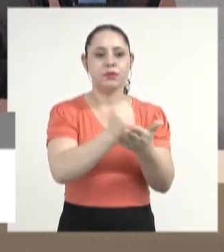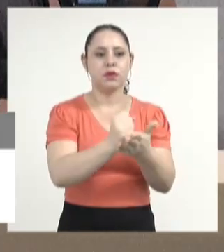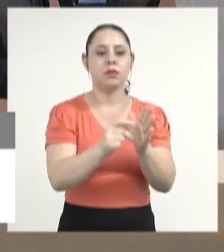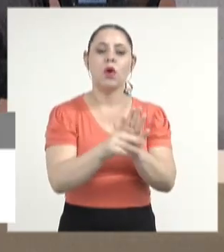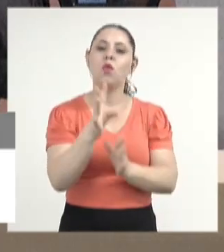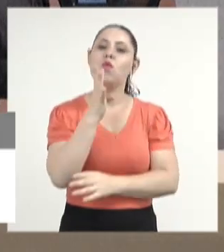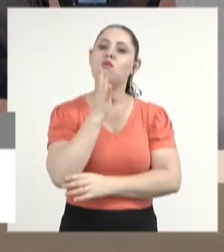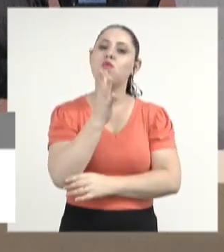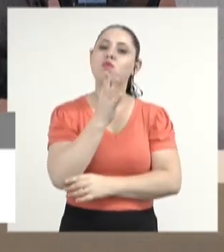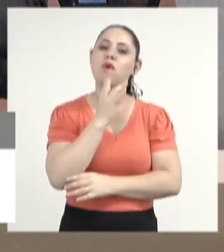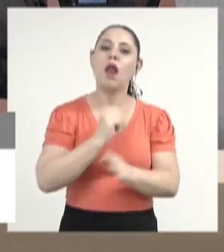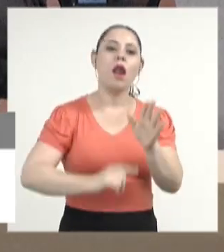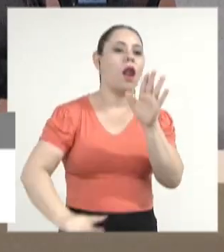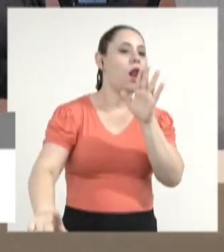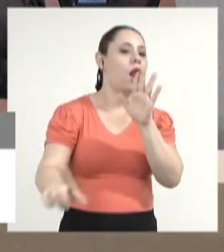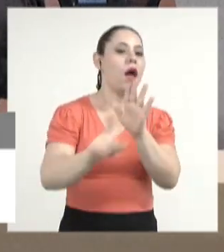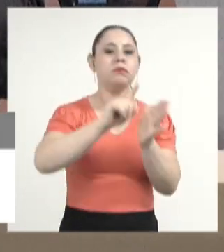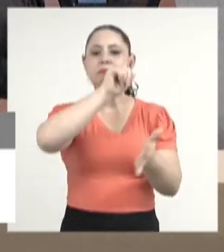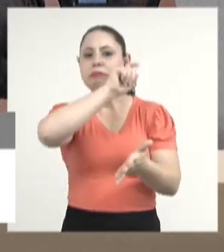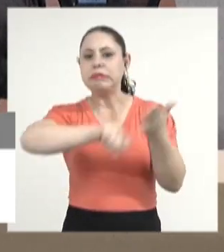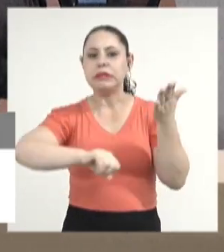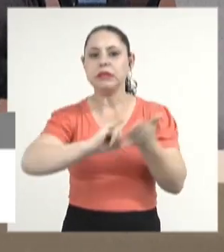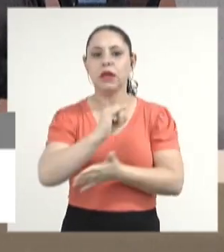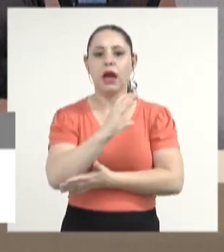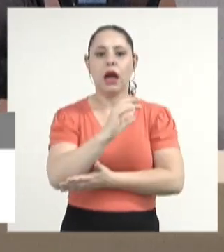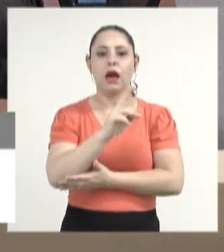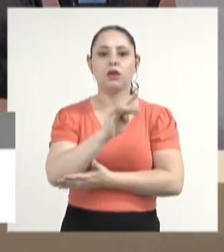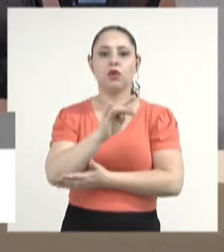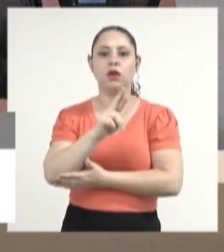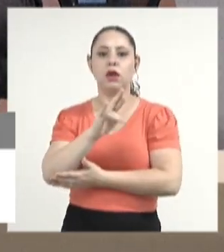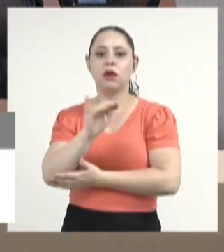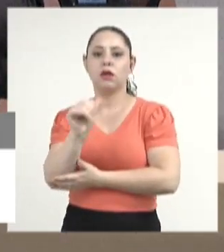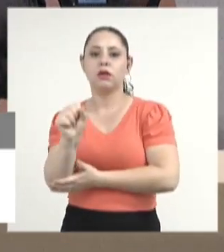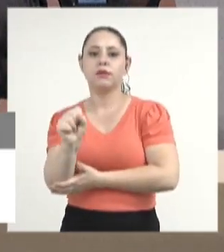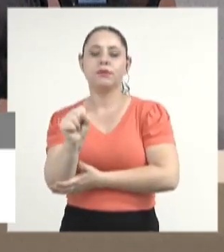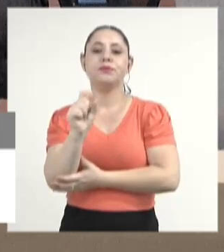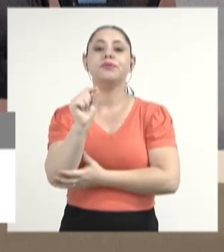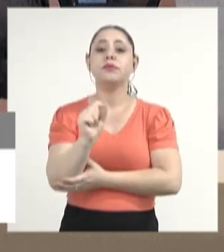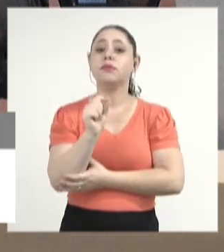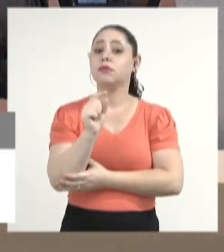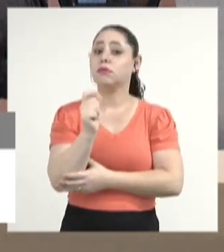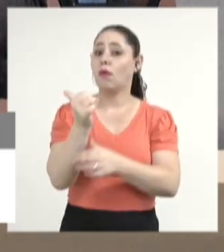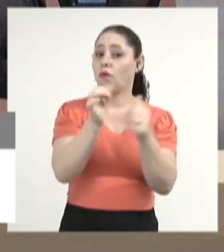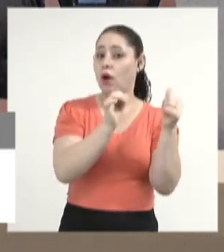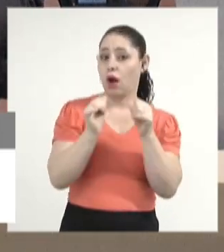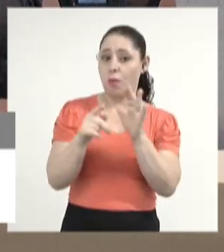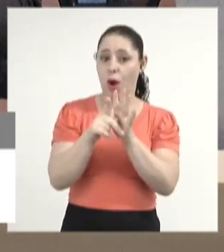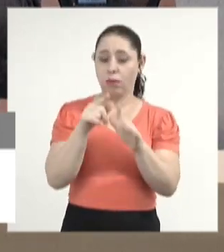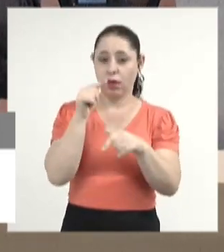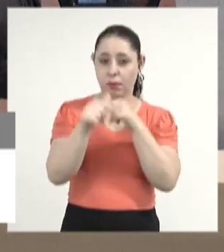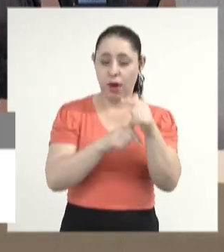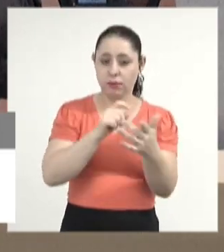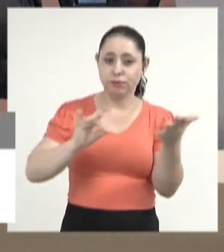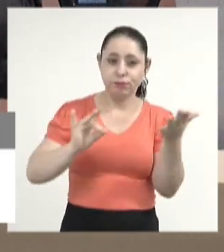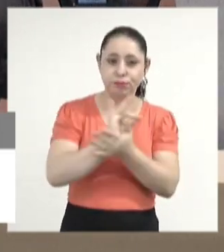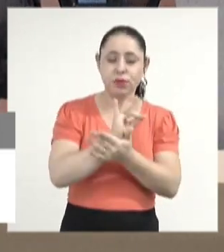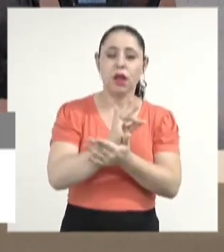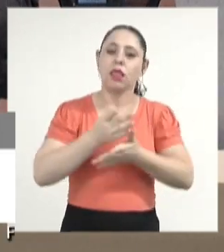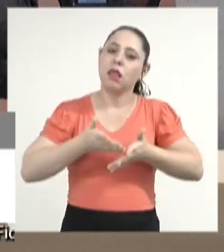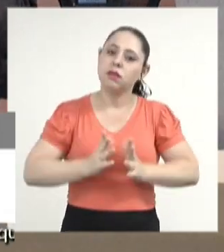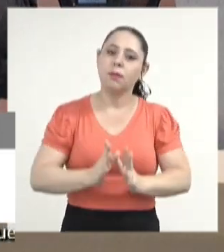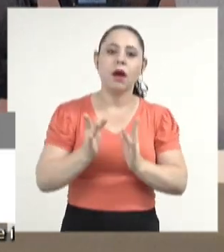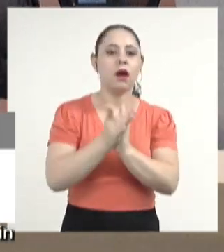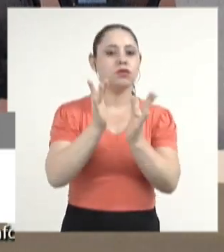projeto conhecido aí como a Lei das Taxas Cartorárias, que revisa os critérios dos serviços cartorários, como registro civil,